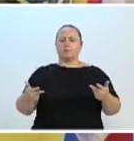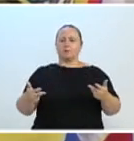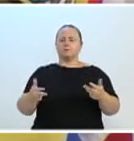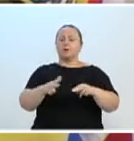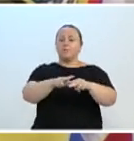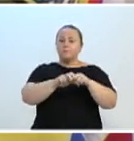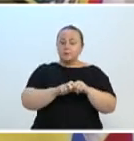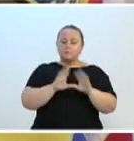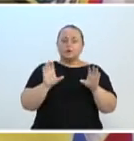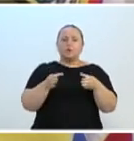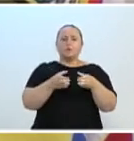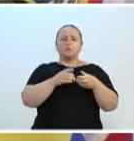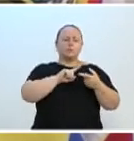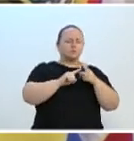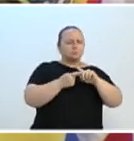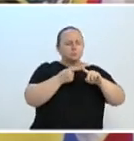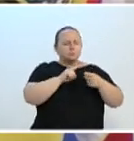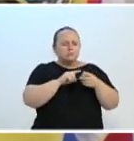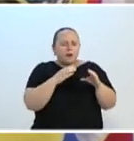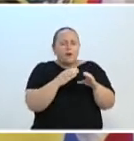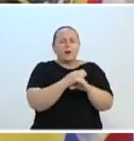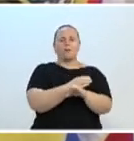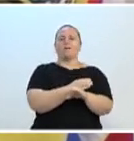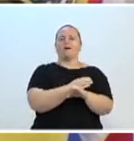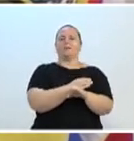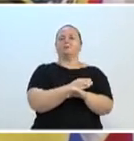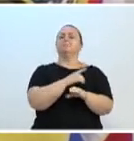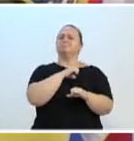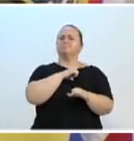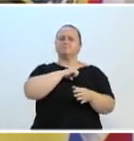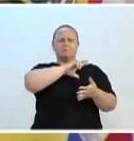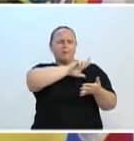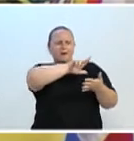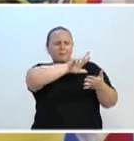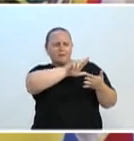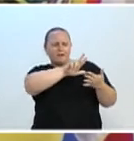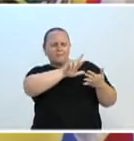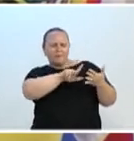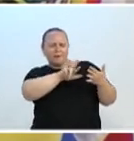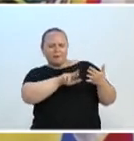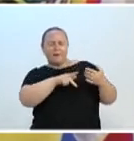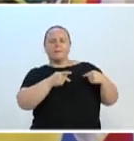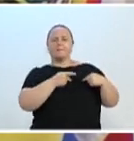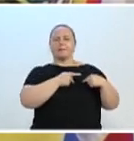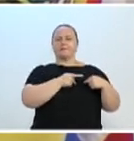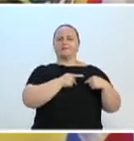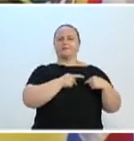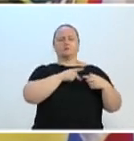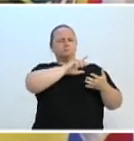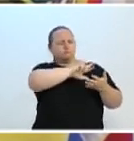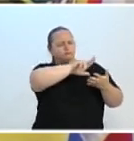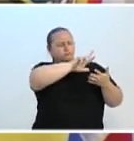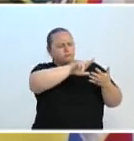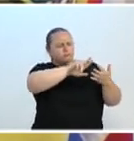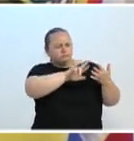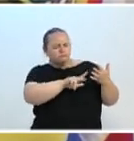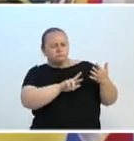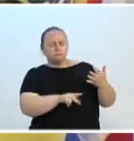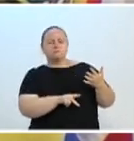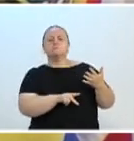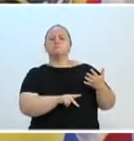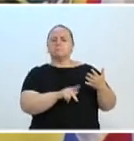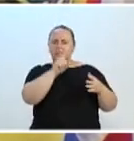esse grupo bem eclético, com várias siglas partidárias, com várias ideias, mas todas